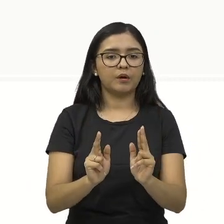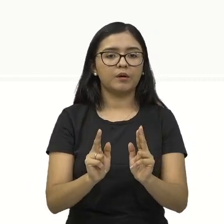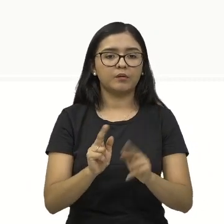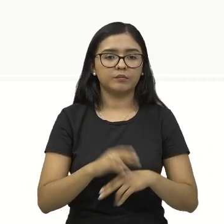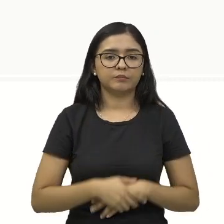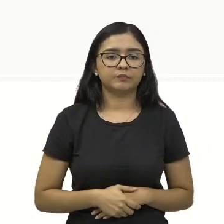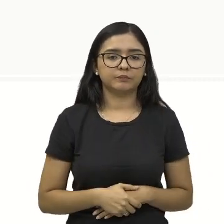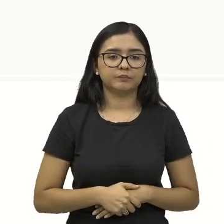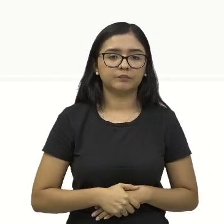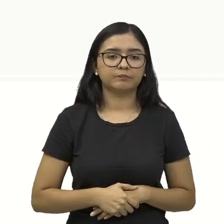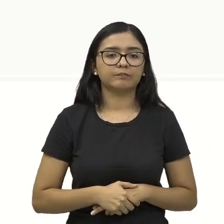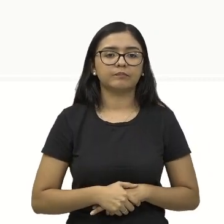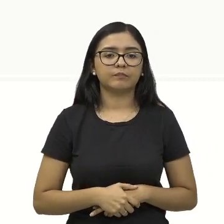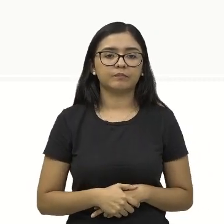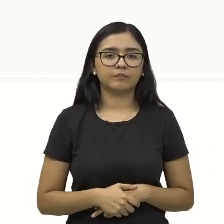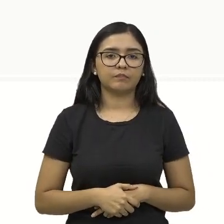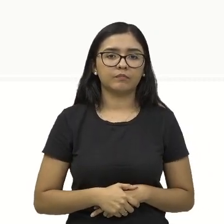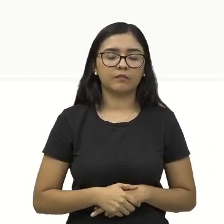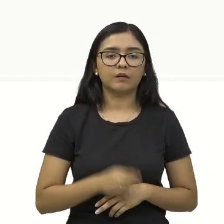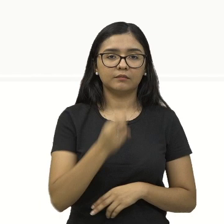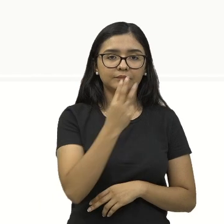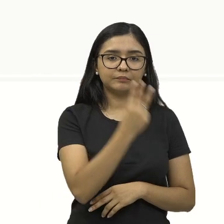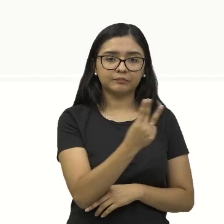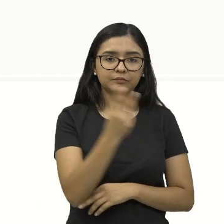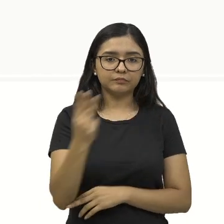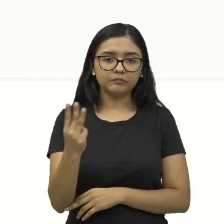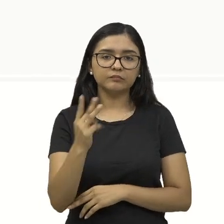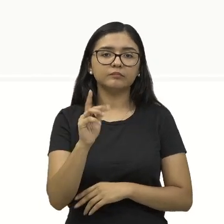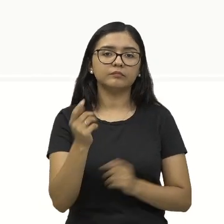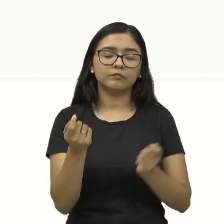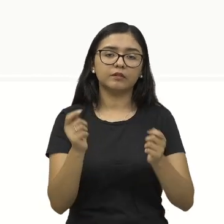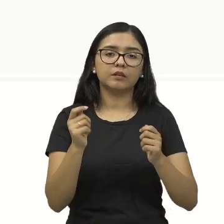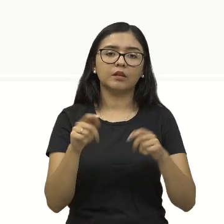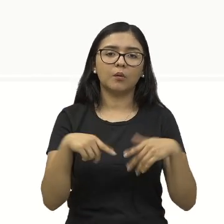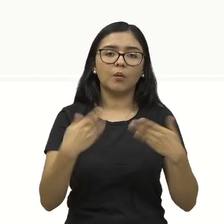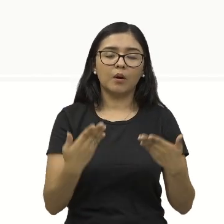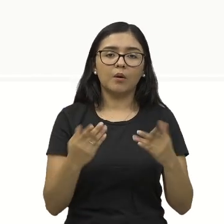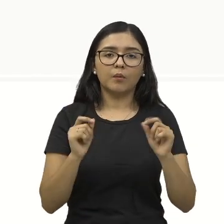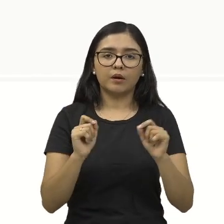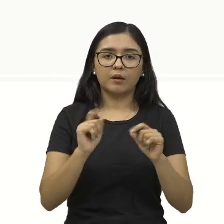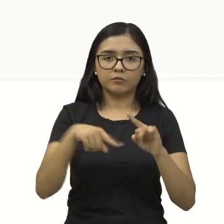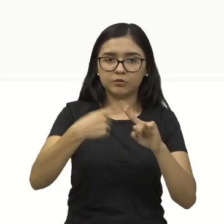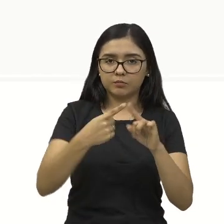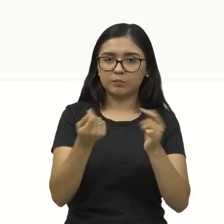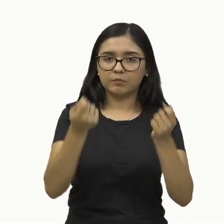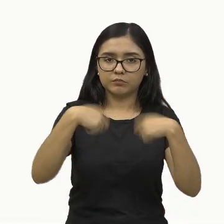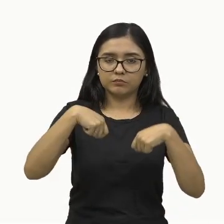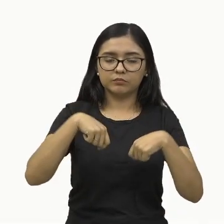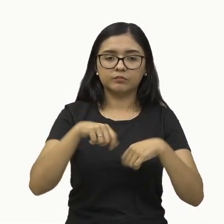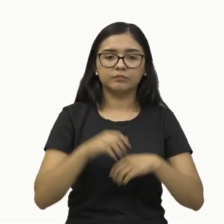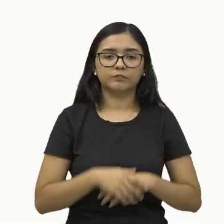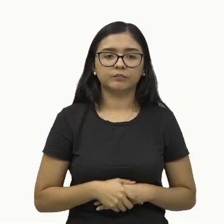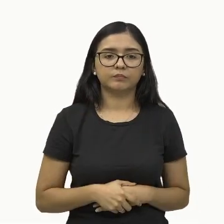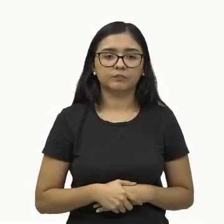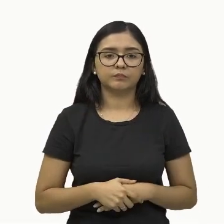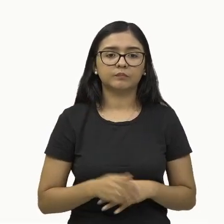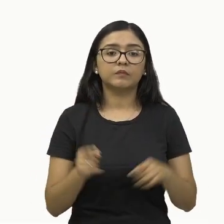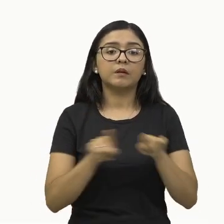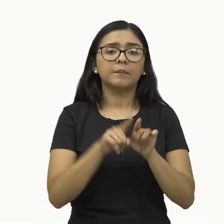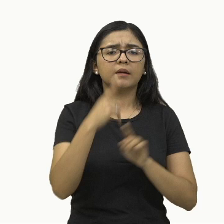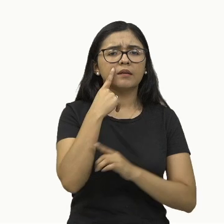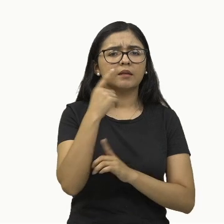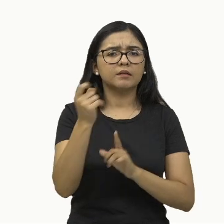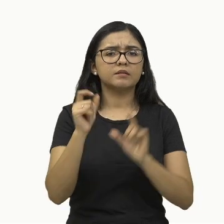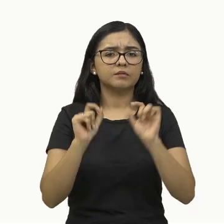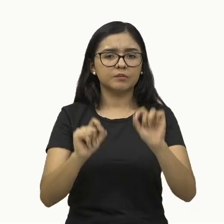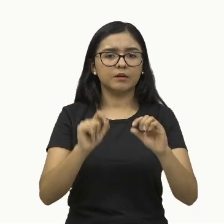3 aqui, 3 aqui. Então, a multiplicação é possível, ok? O interessante é que a